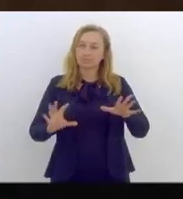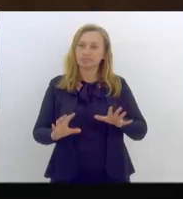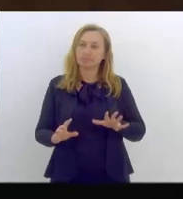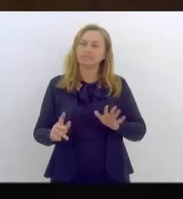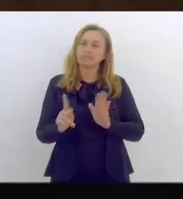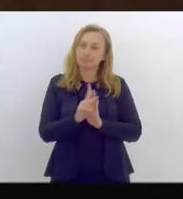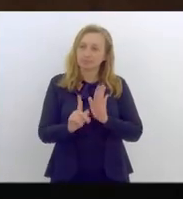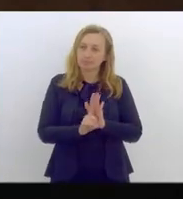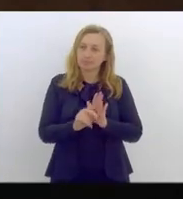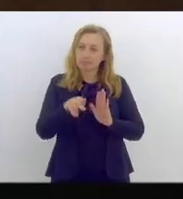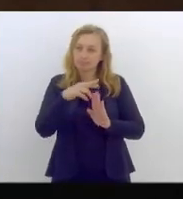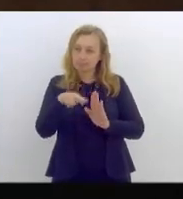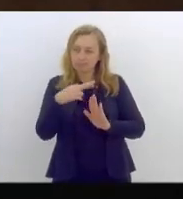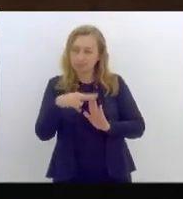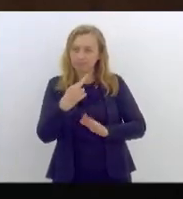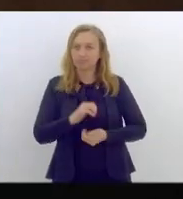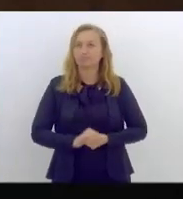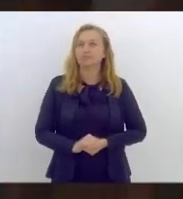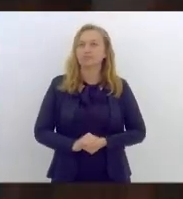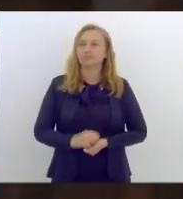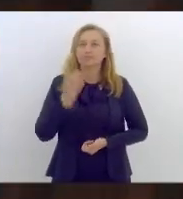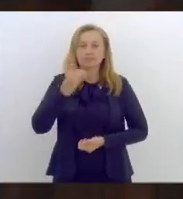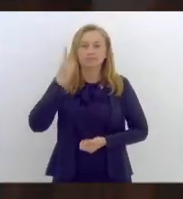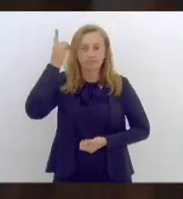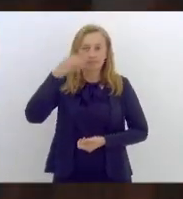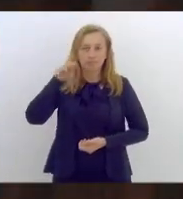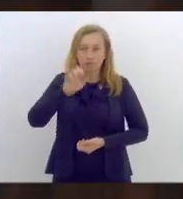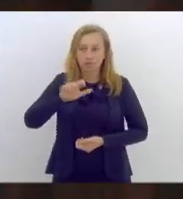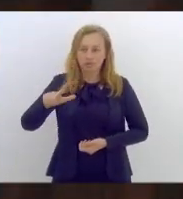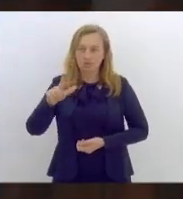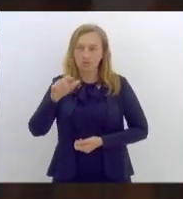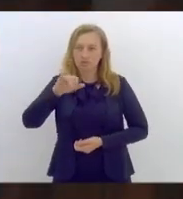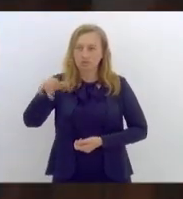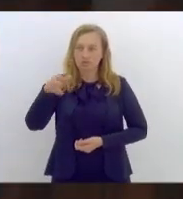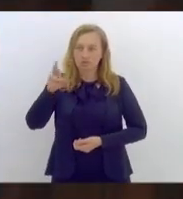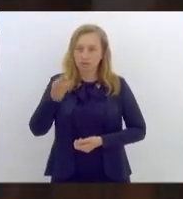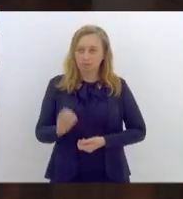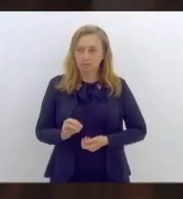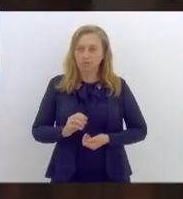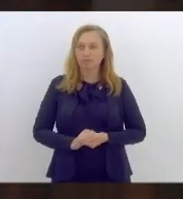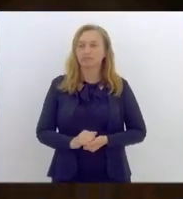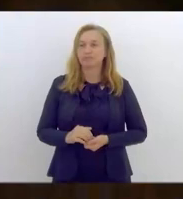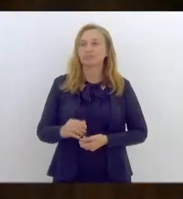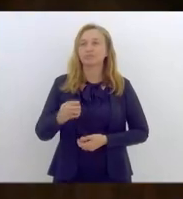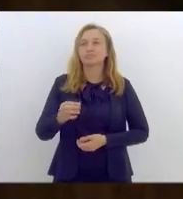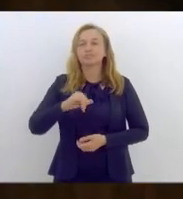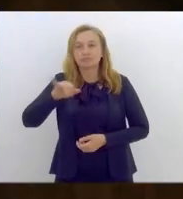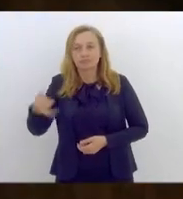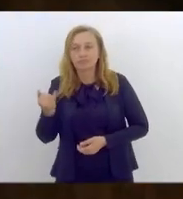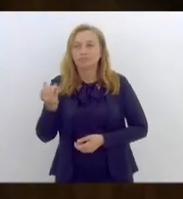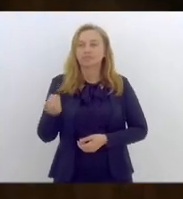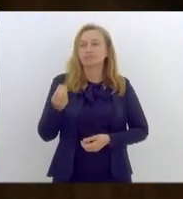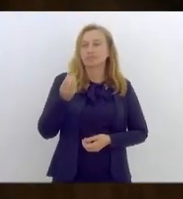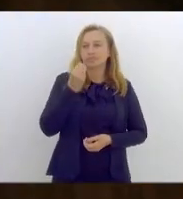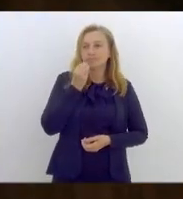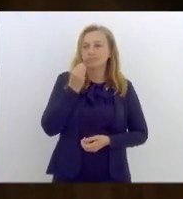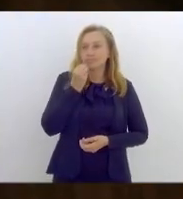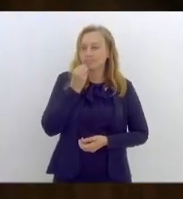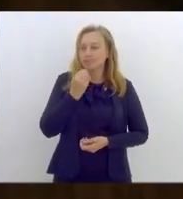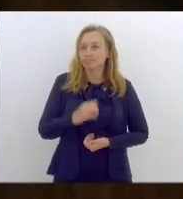esse projeto de resolução Deputado Coronel Jairo Presidente queria aproveitar a oportunidade